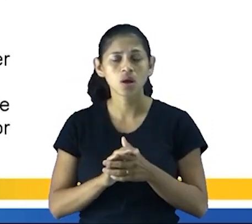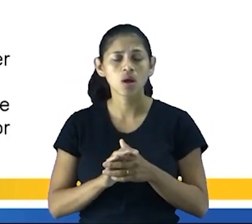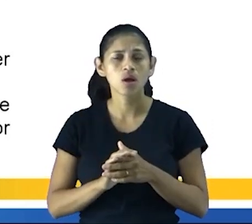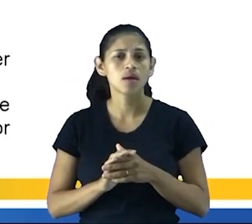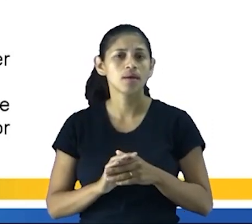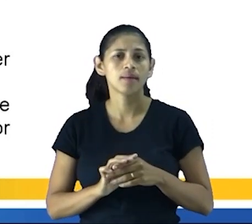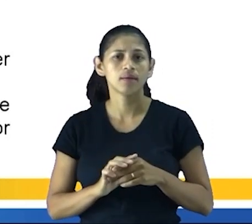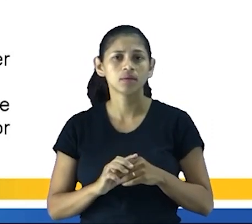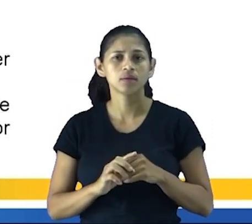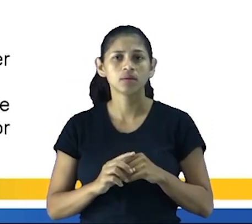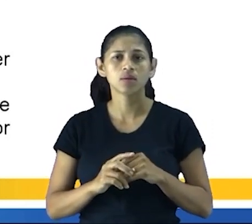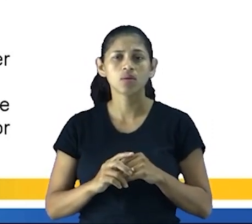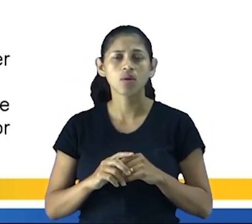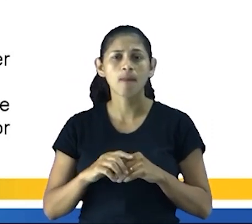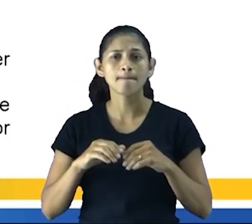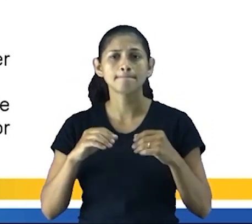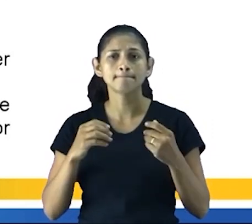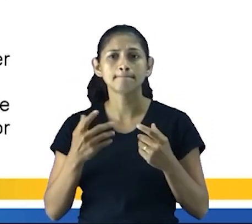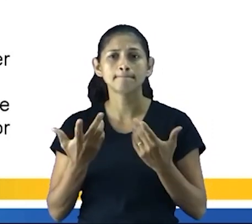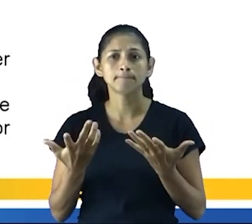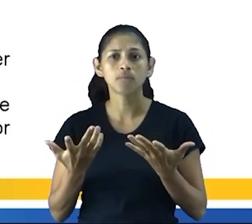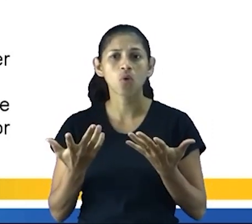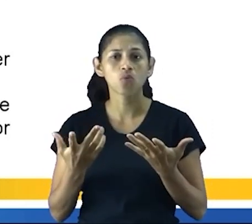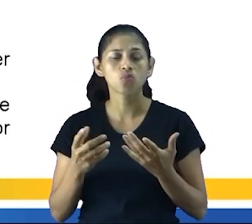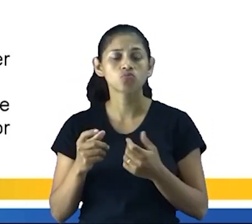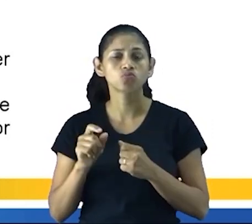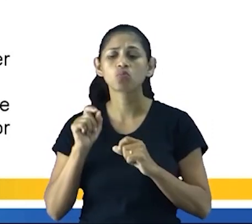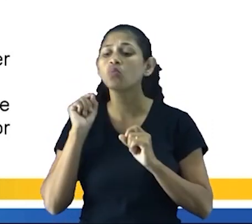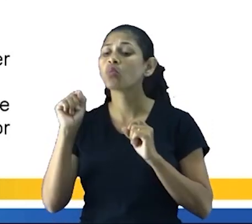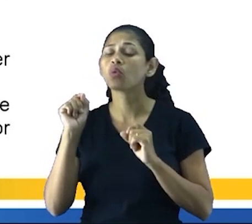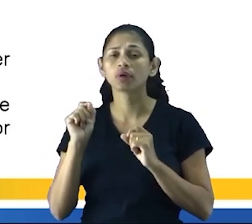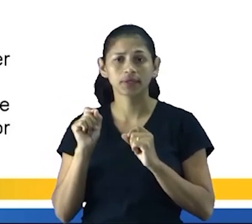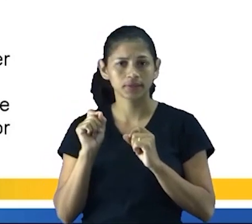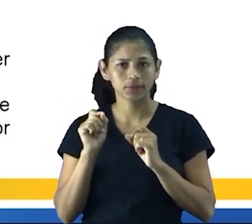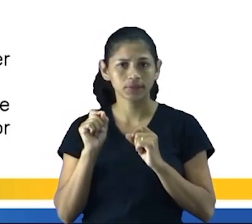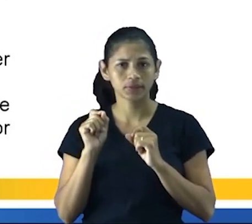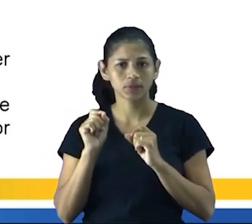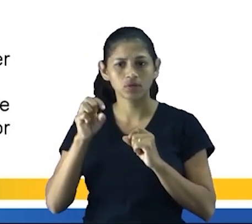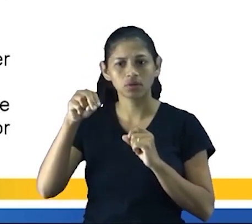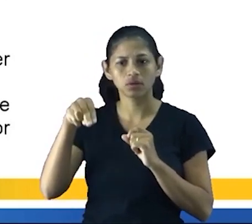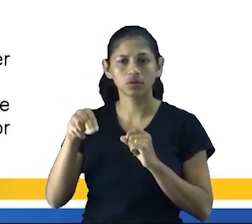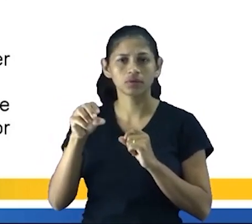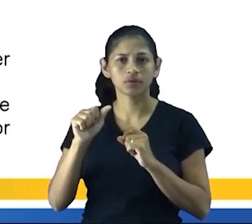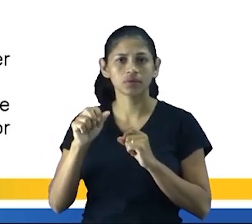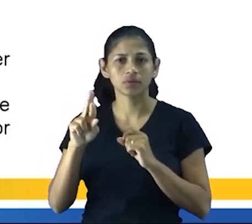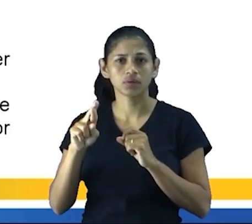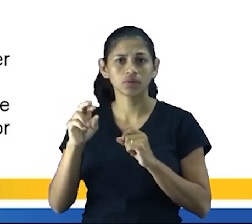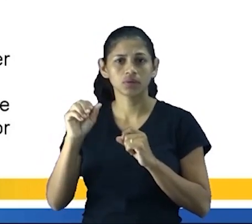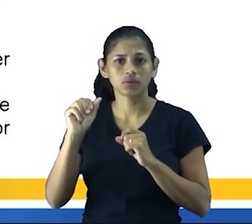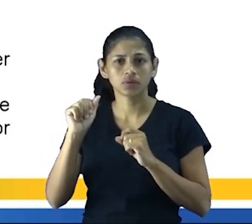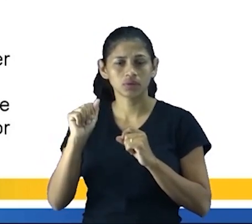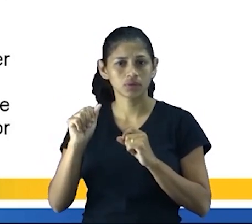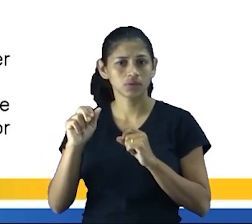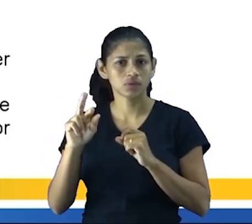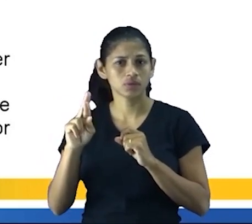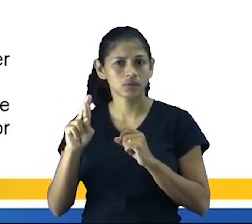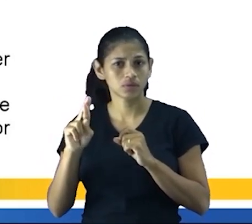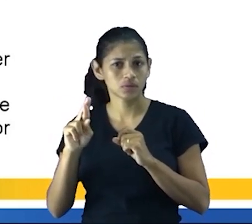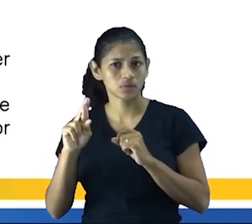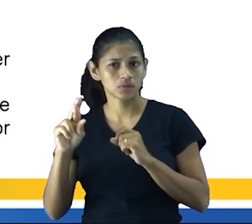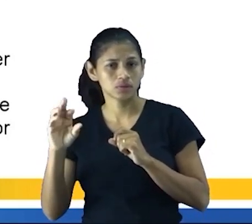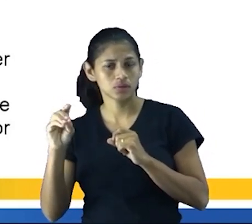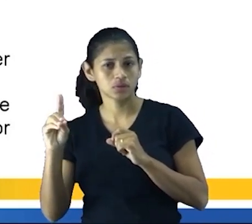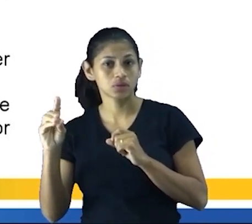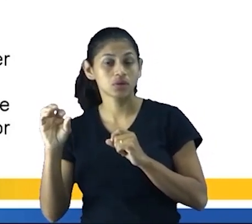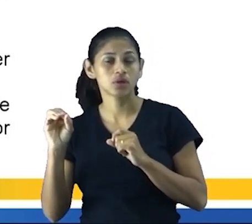quem, né, aquele que conta, ou seja, o narrador. Ele é um narrador personagem, é um personagem que está contando a história, é